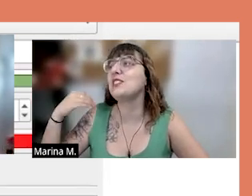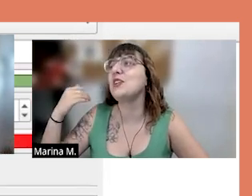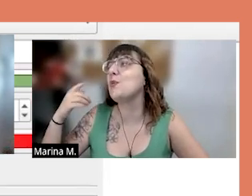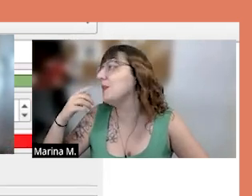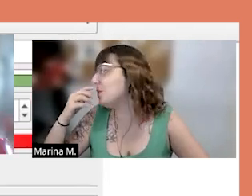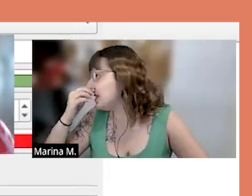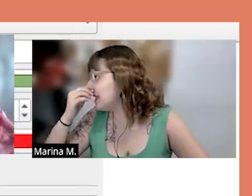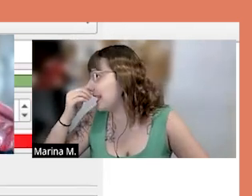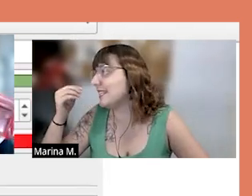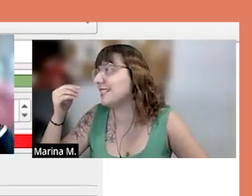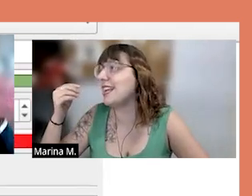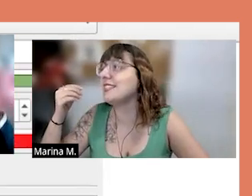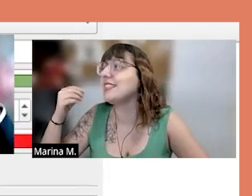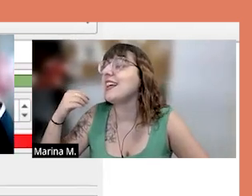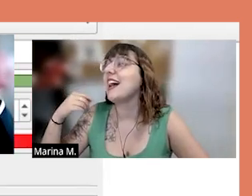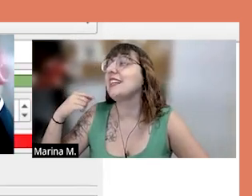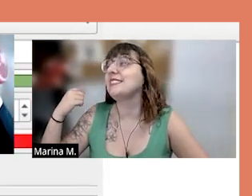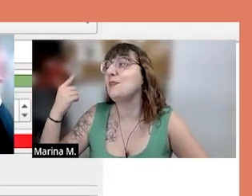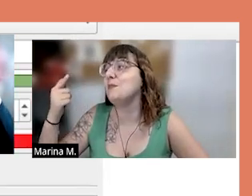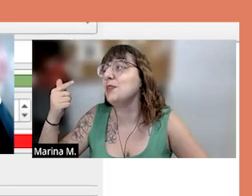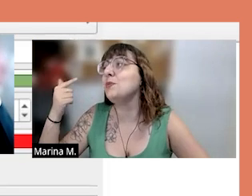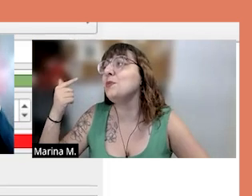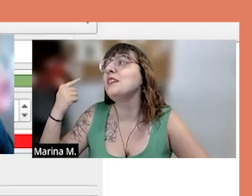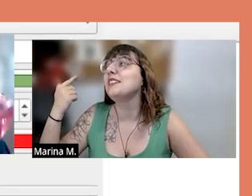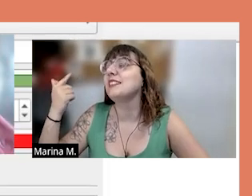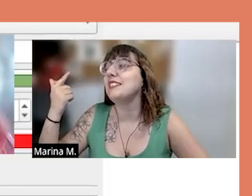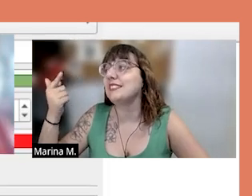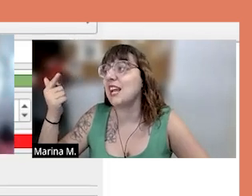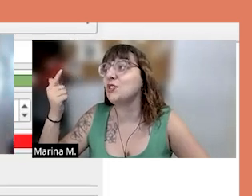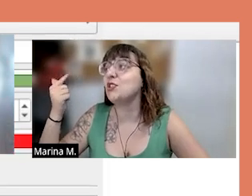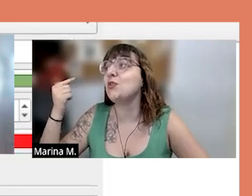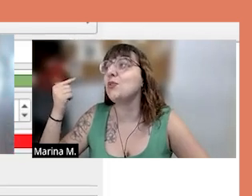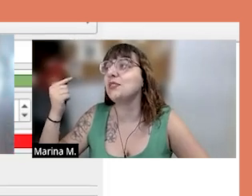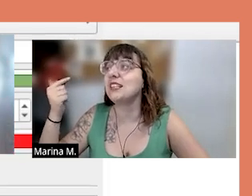de 5.076 a